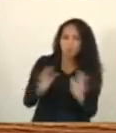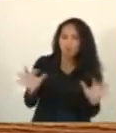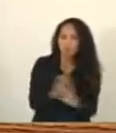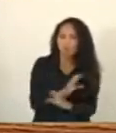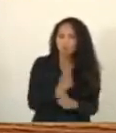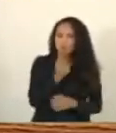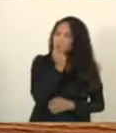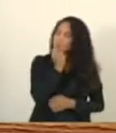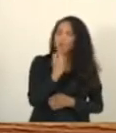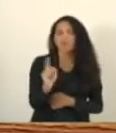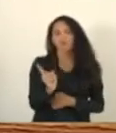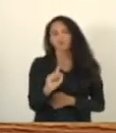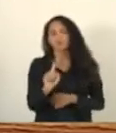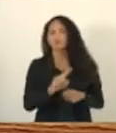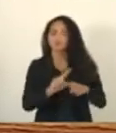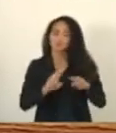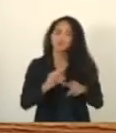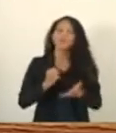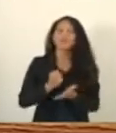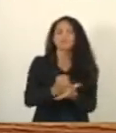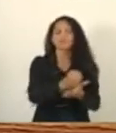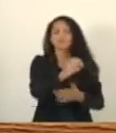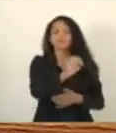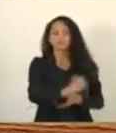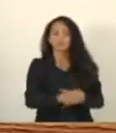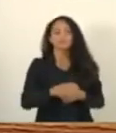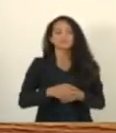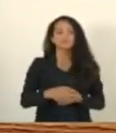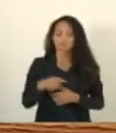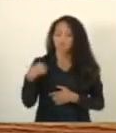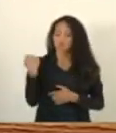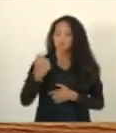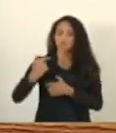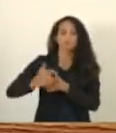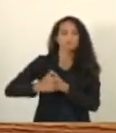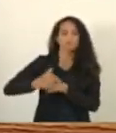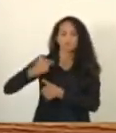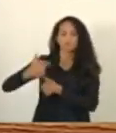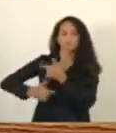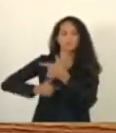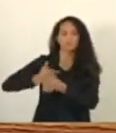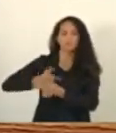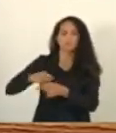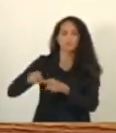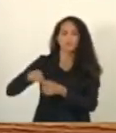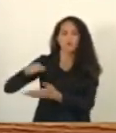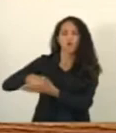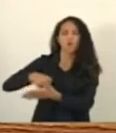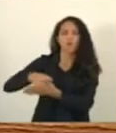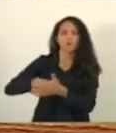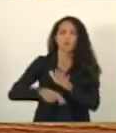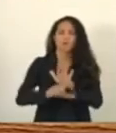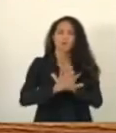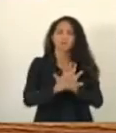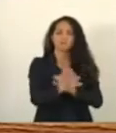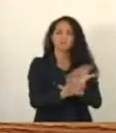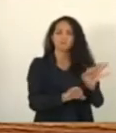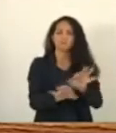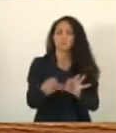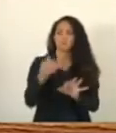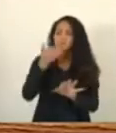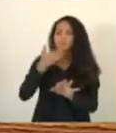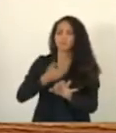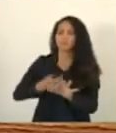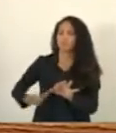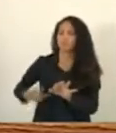pleito, mas auxiliou bastante. A nossa função aqui, deputado Dari, é cobrar, legislar e cobrar do governo, mas quando o